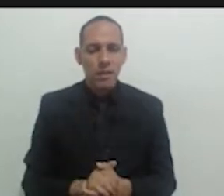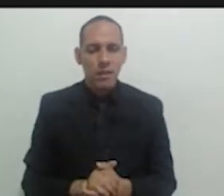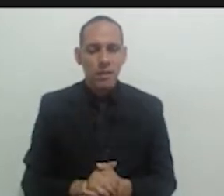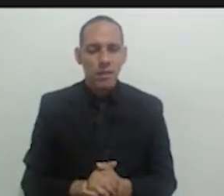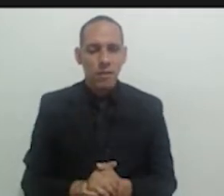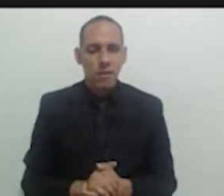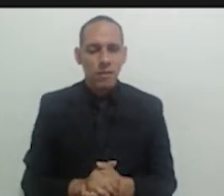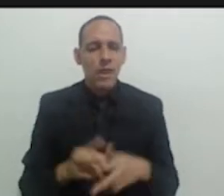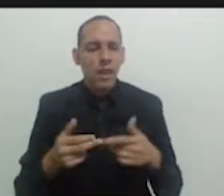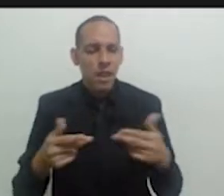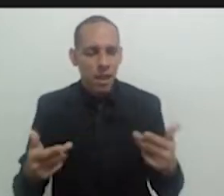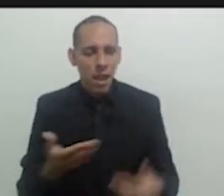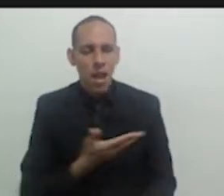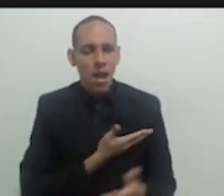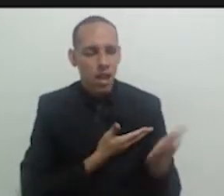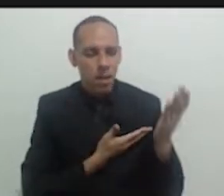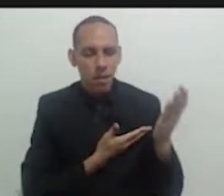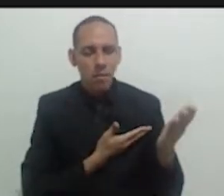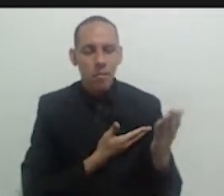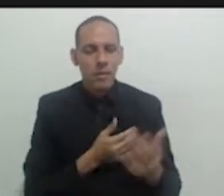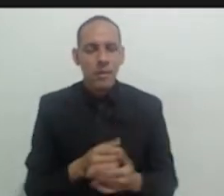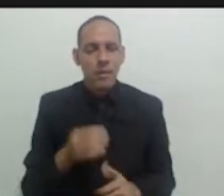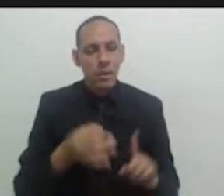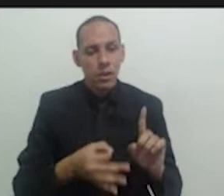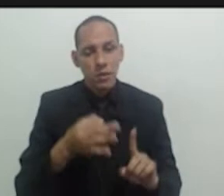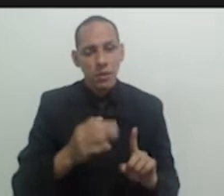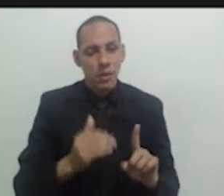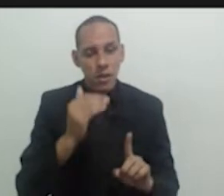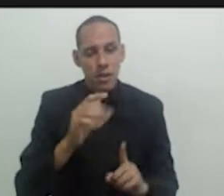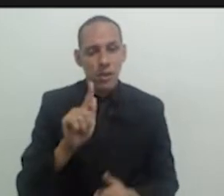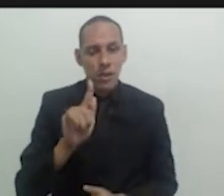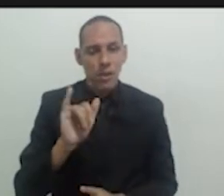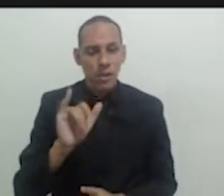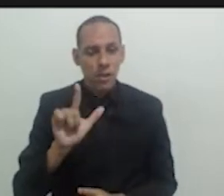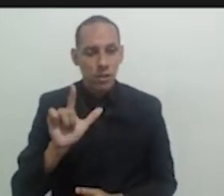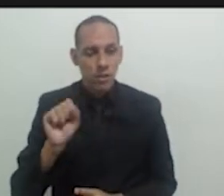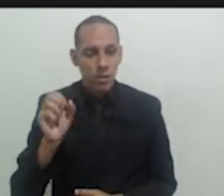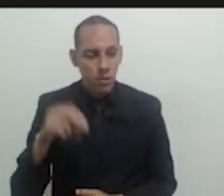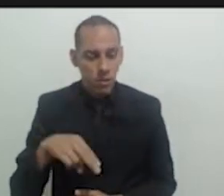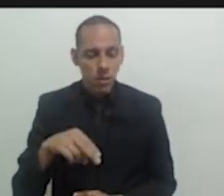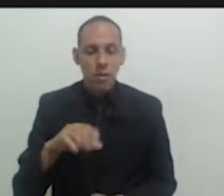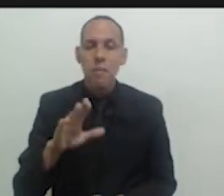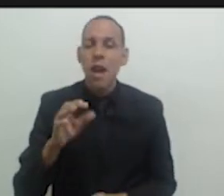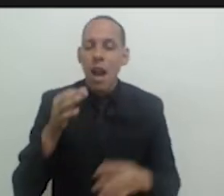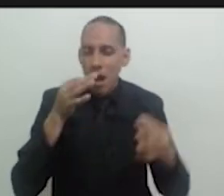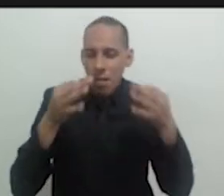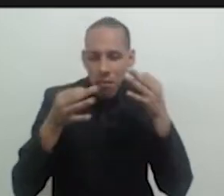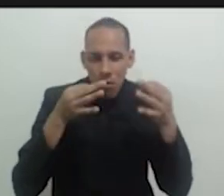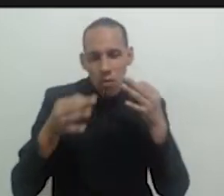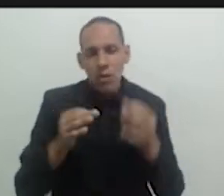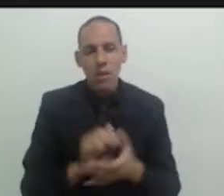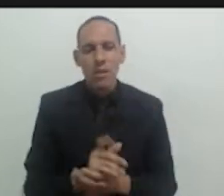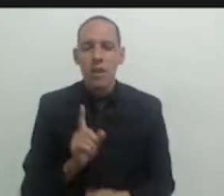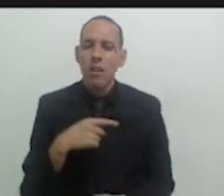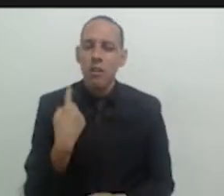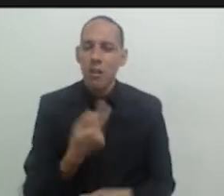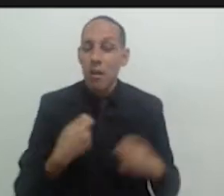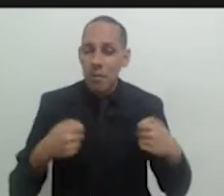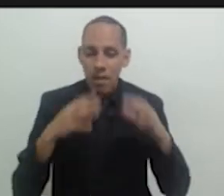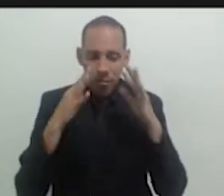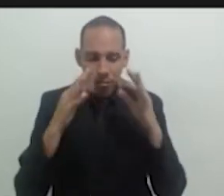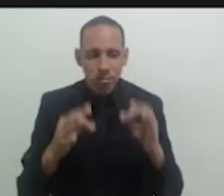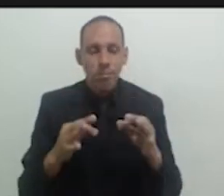colega desembargador Gilson, mas tratando-se de pontos de vista que a gente tem que se ater, eu quero dizer